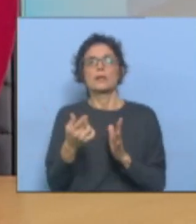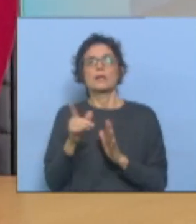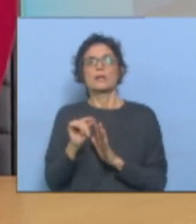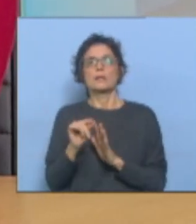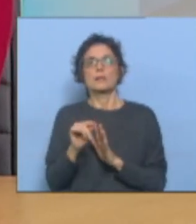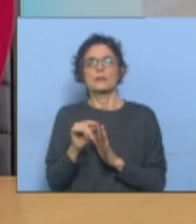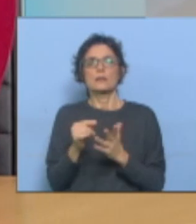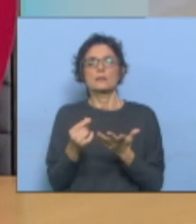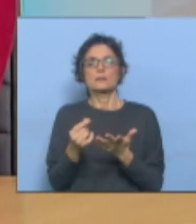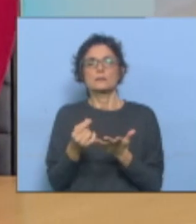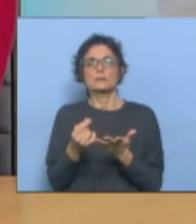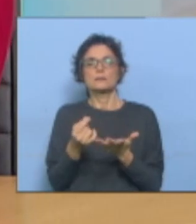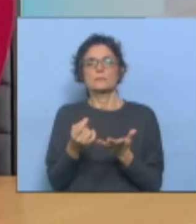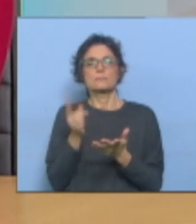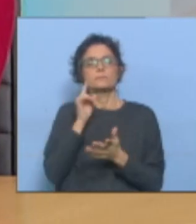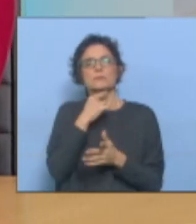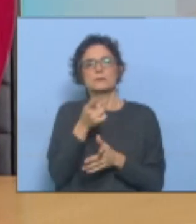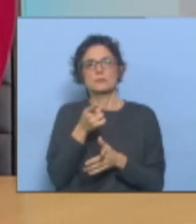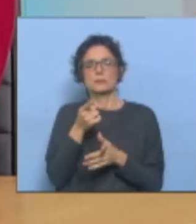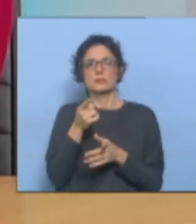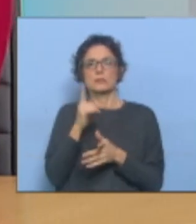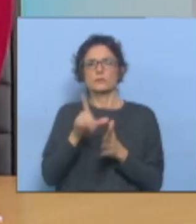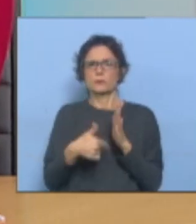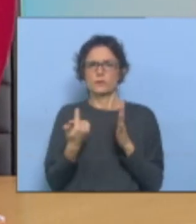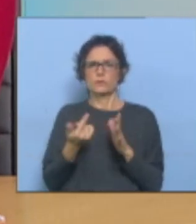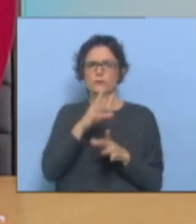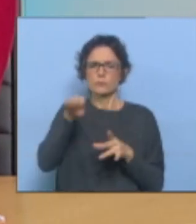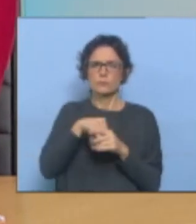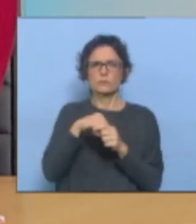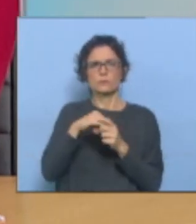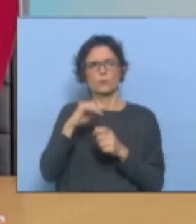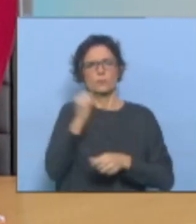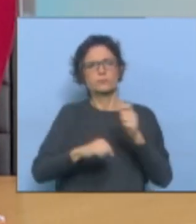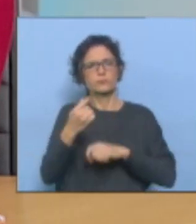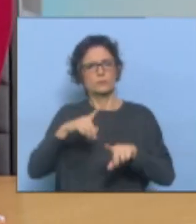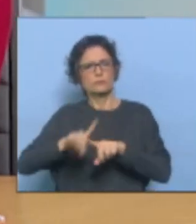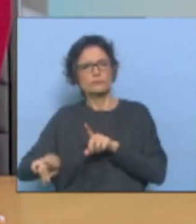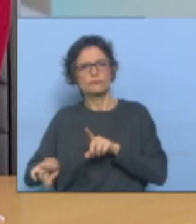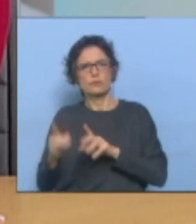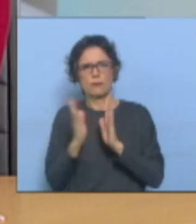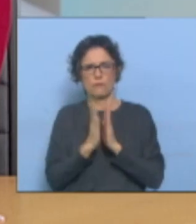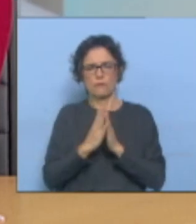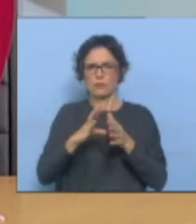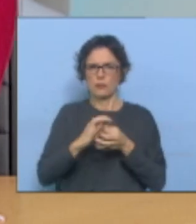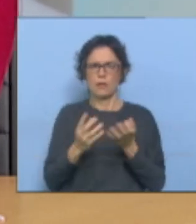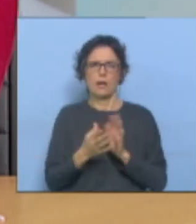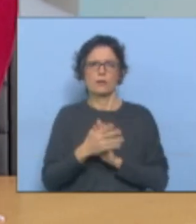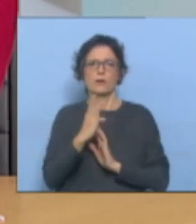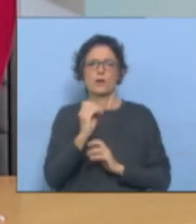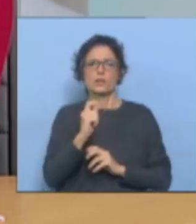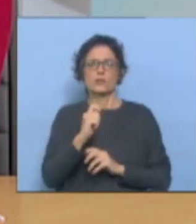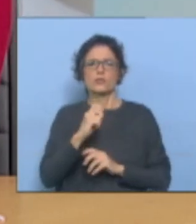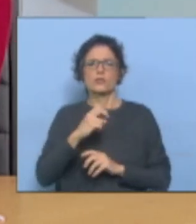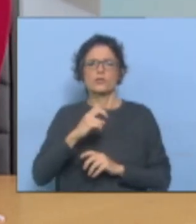estes 17 anos, já envolve vários movimentos da Igreja, diferentes sensibilidades dentro da Igreja, jesuítas, missionários